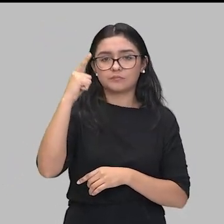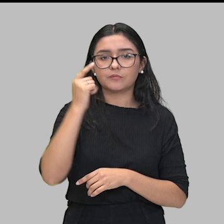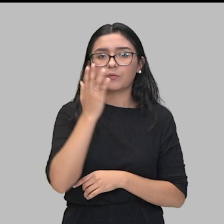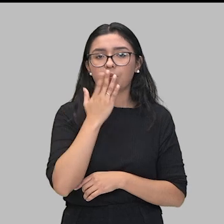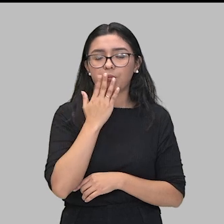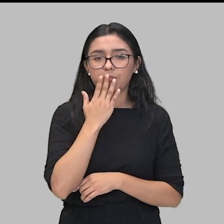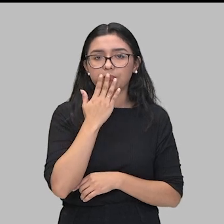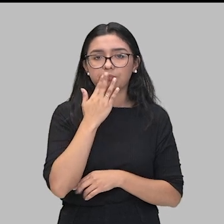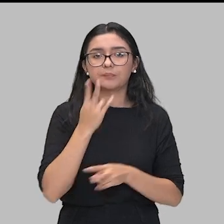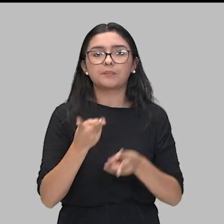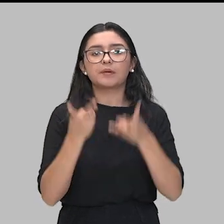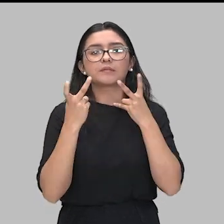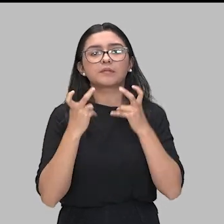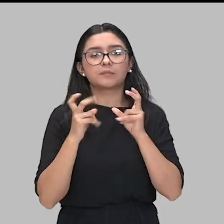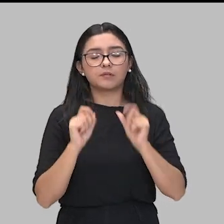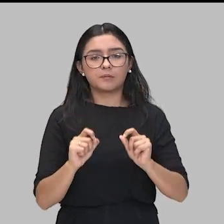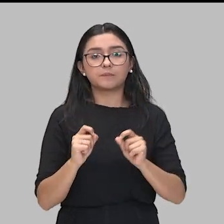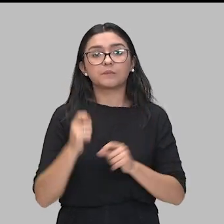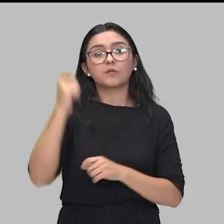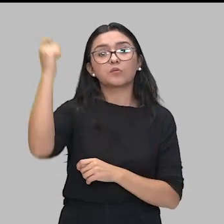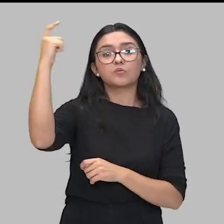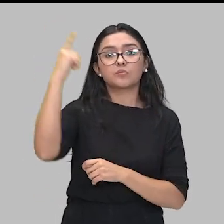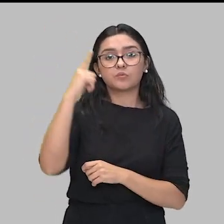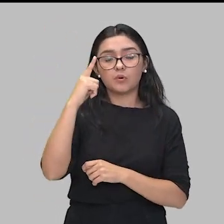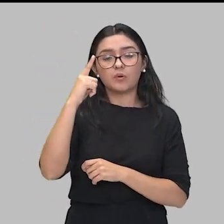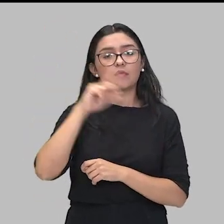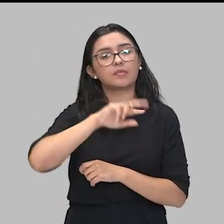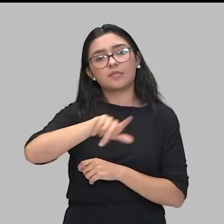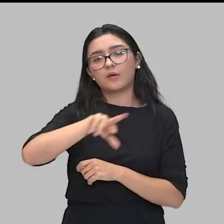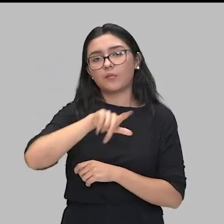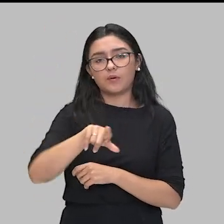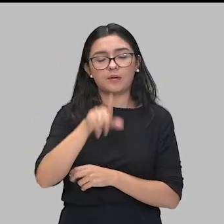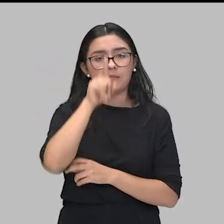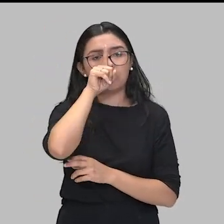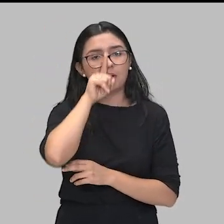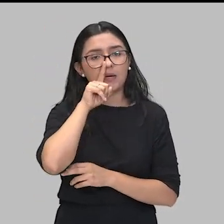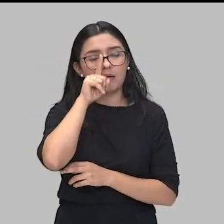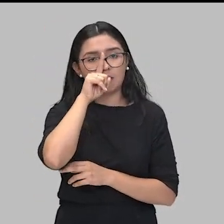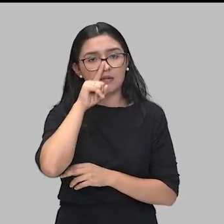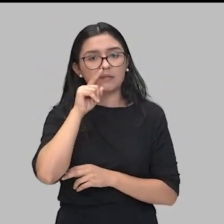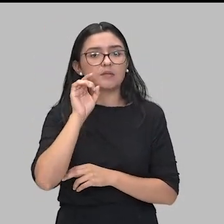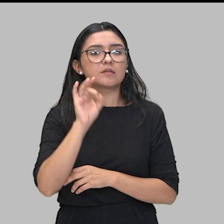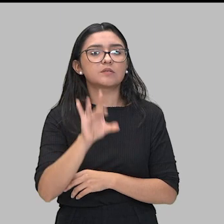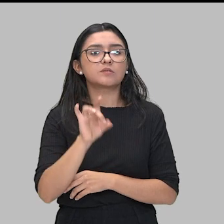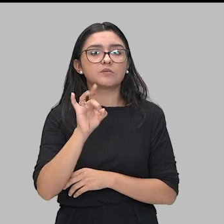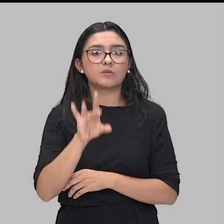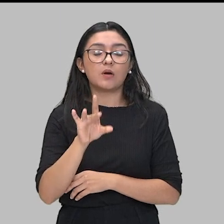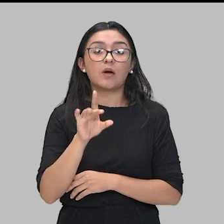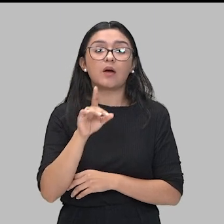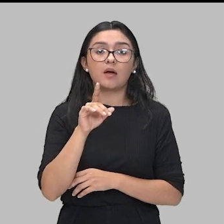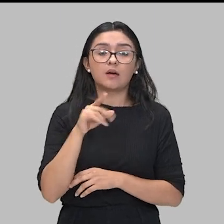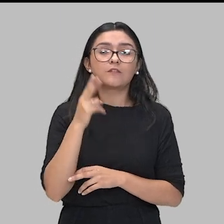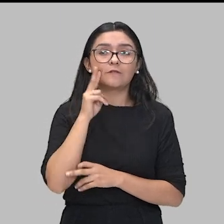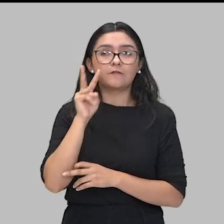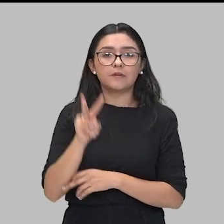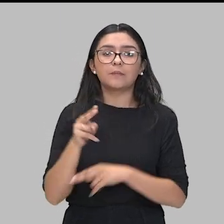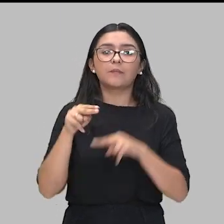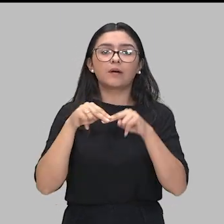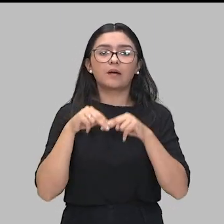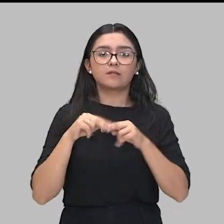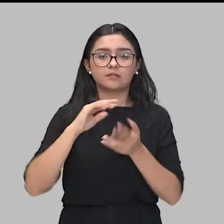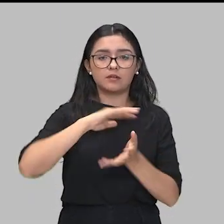Então, percebam vocês que o Sol ele não é amarelo, ele só aparece amarelo por conta da